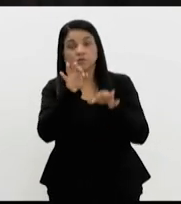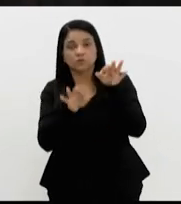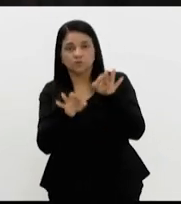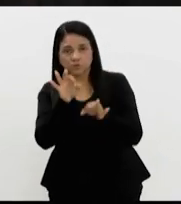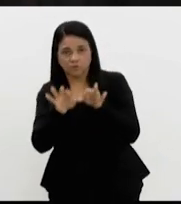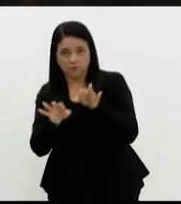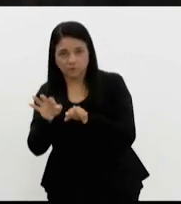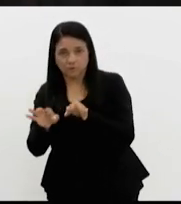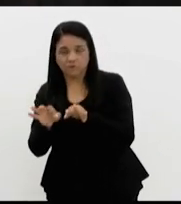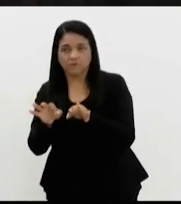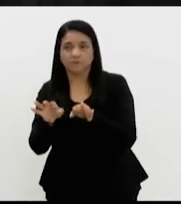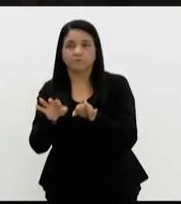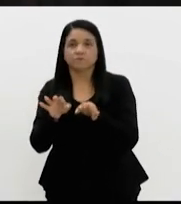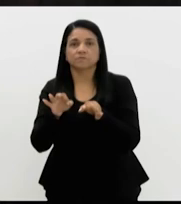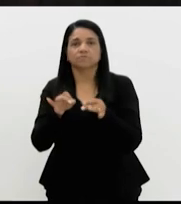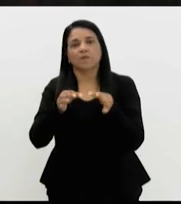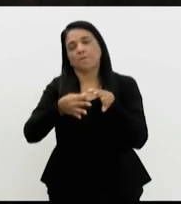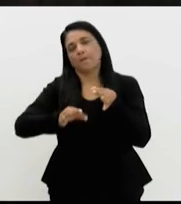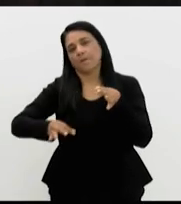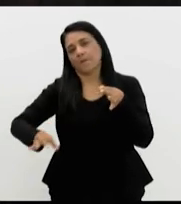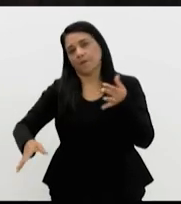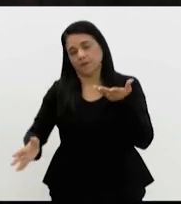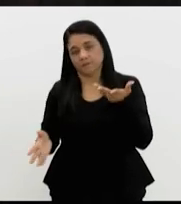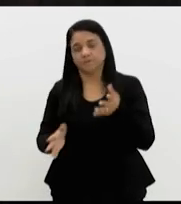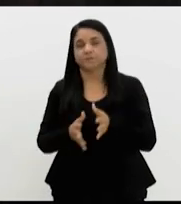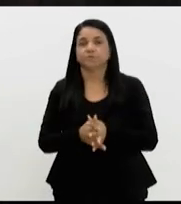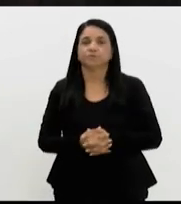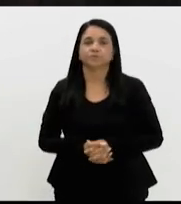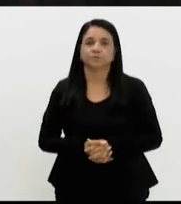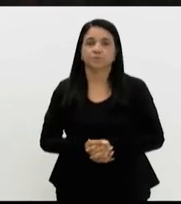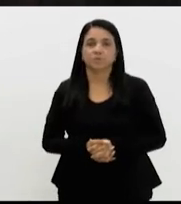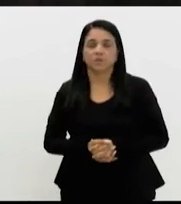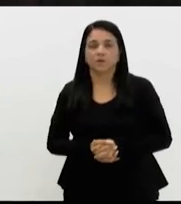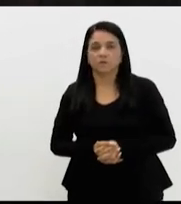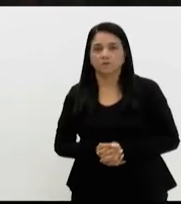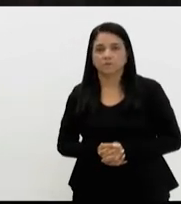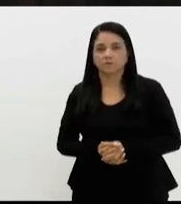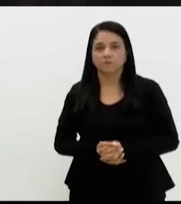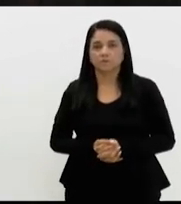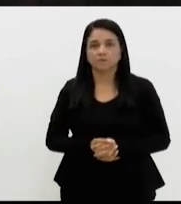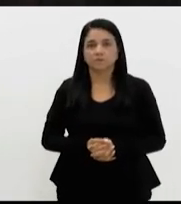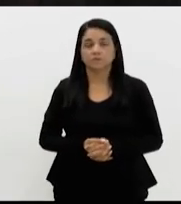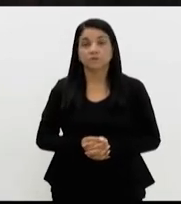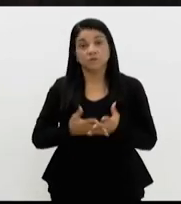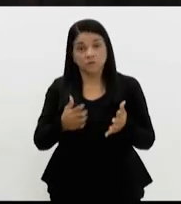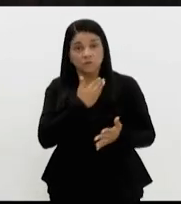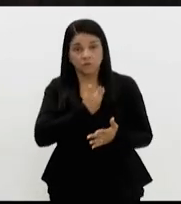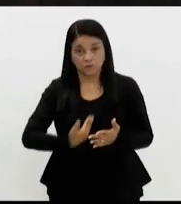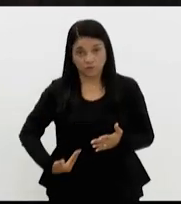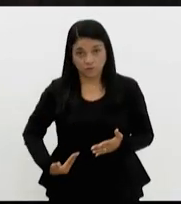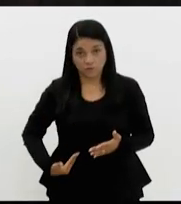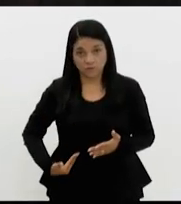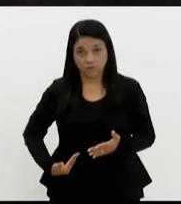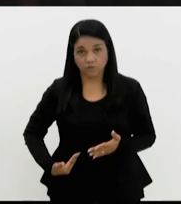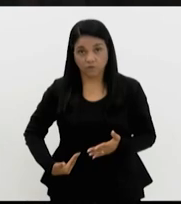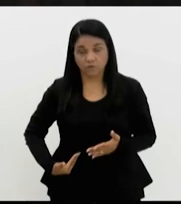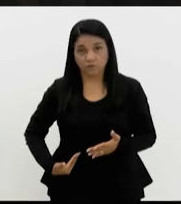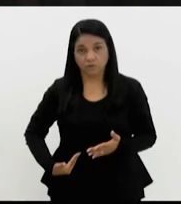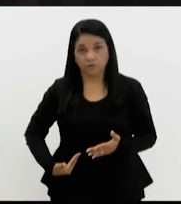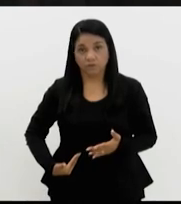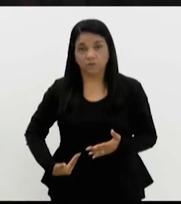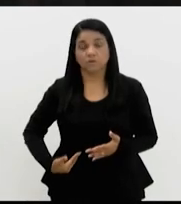judiciais, etc, etc, etc. Ora, então o governo, via o deputado